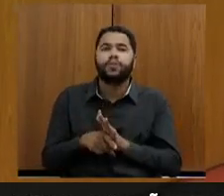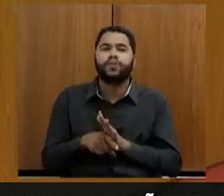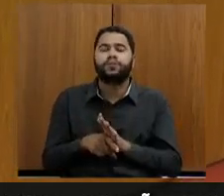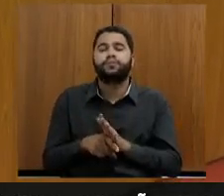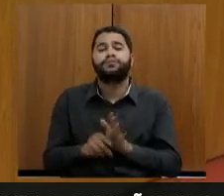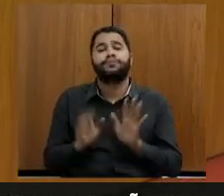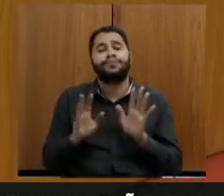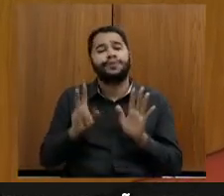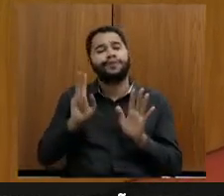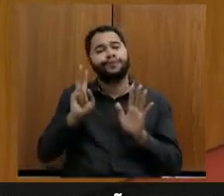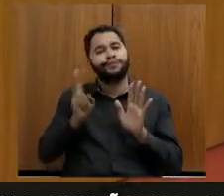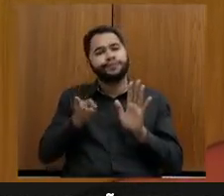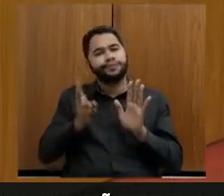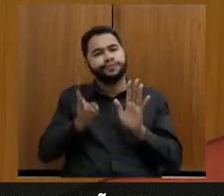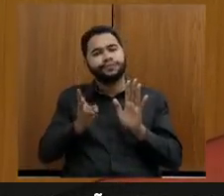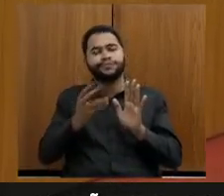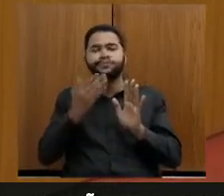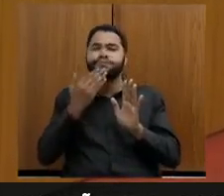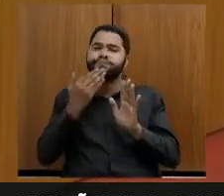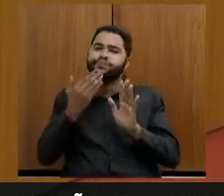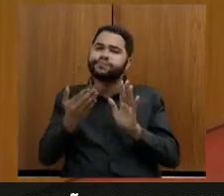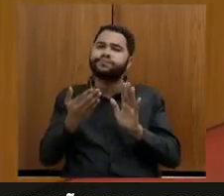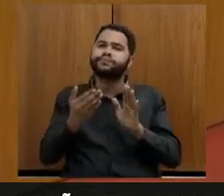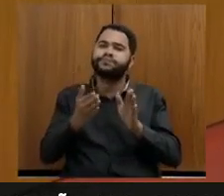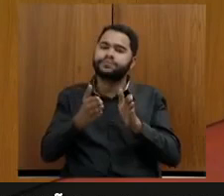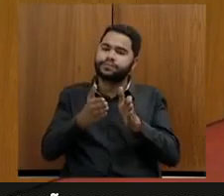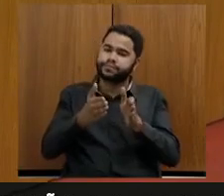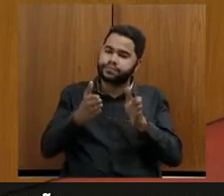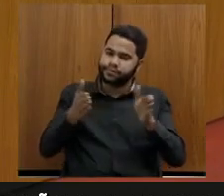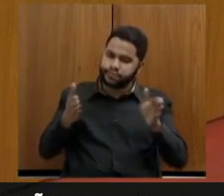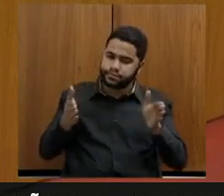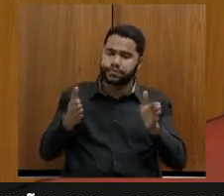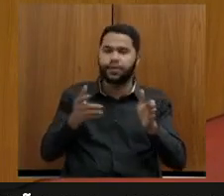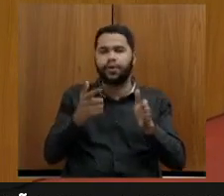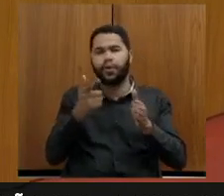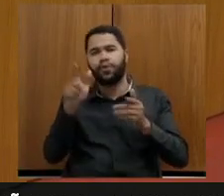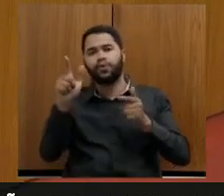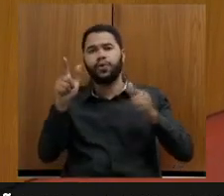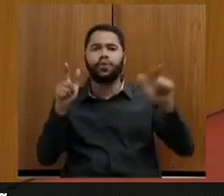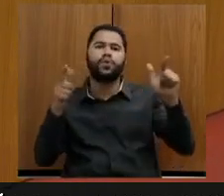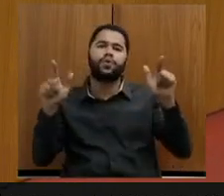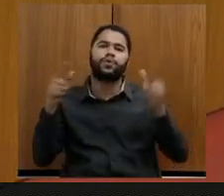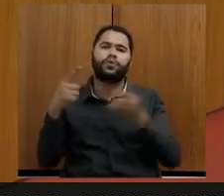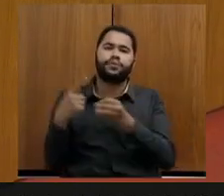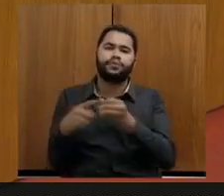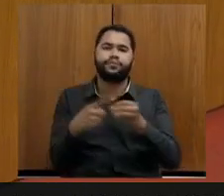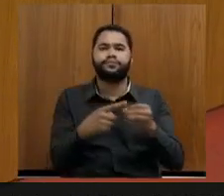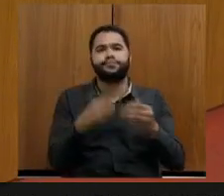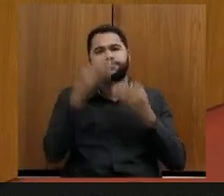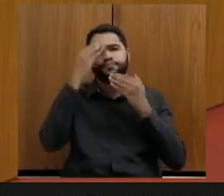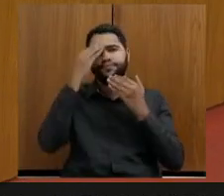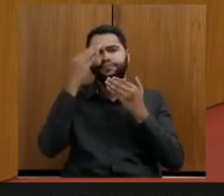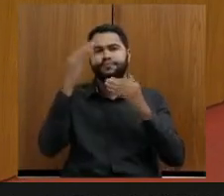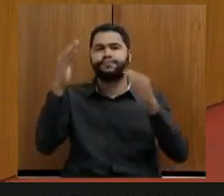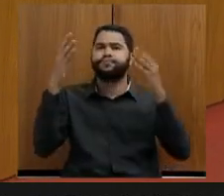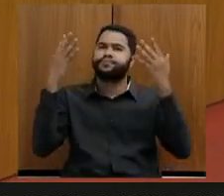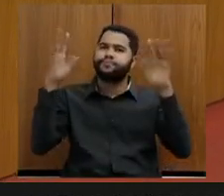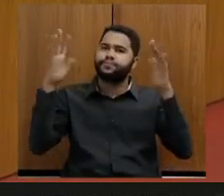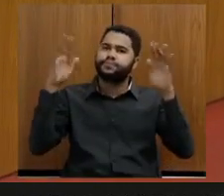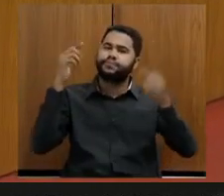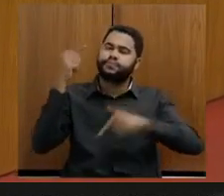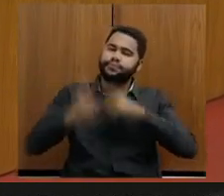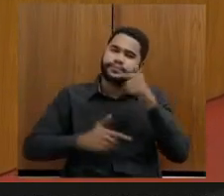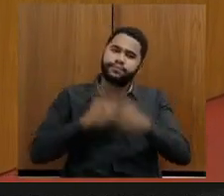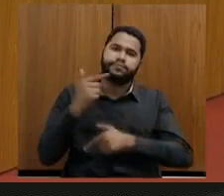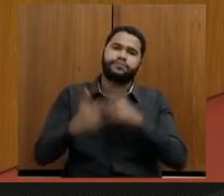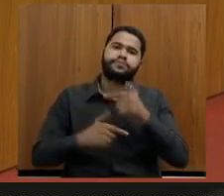dando mas é sempre solicitando essa ampliação aí para outras cidades do norte de Minas Muito obrigado e parabéns pelo